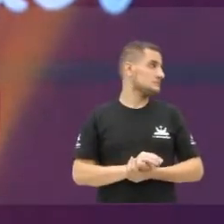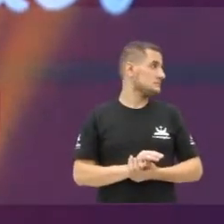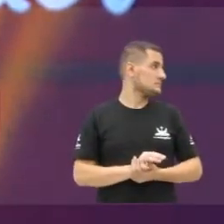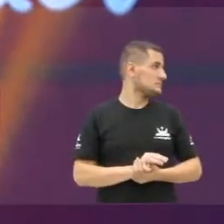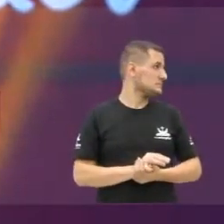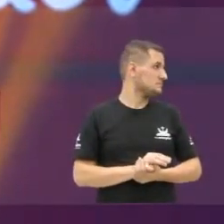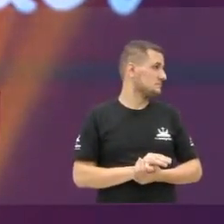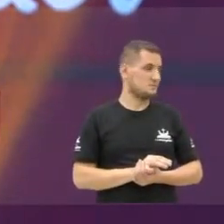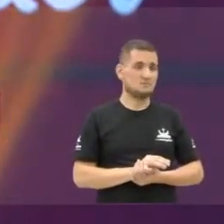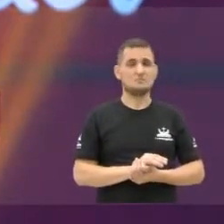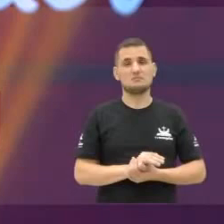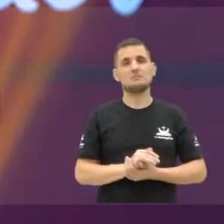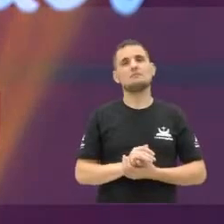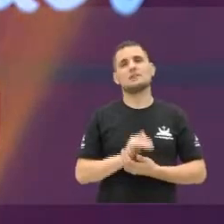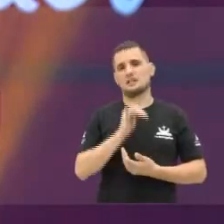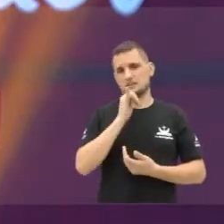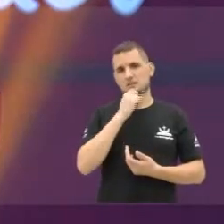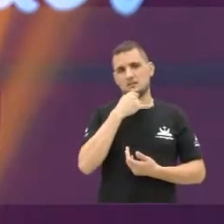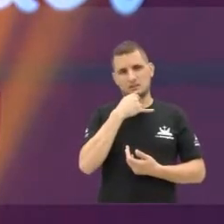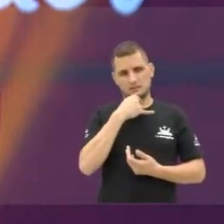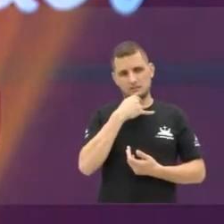Que tristeza.